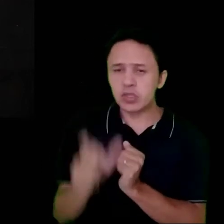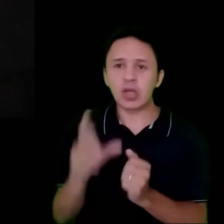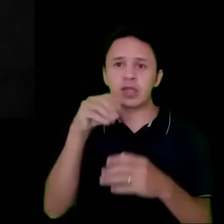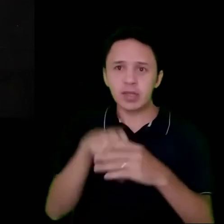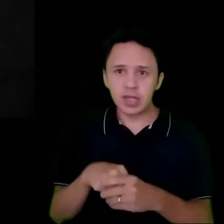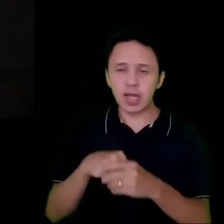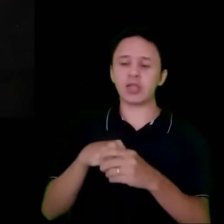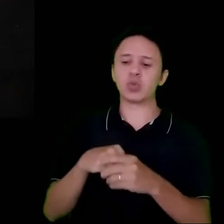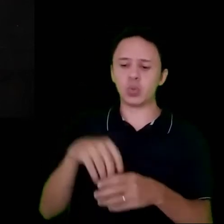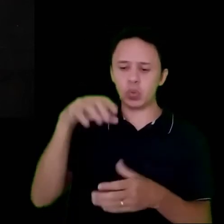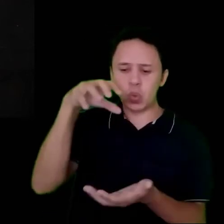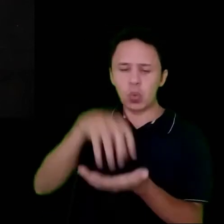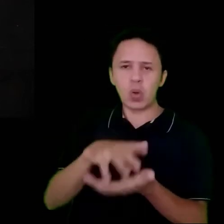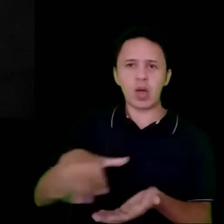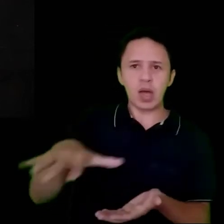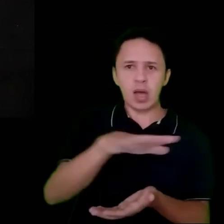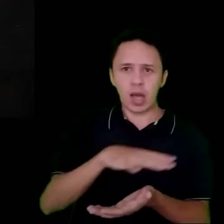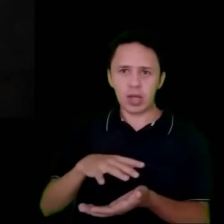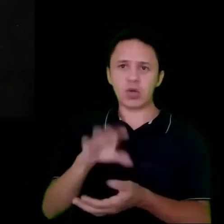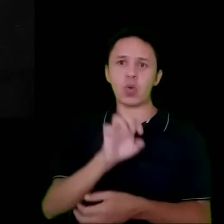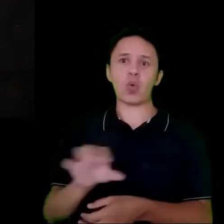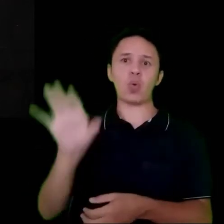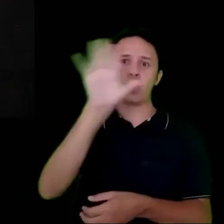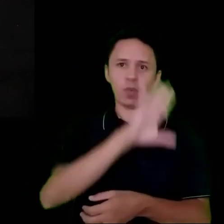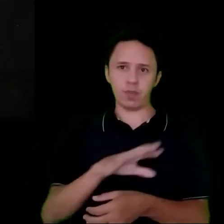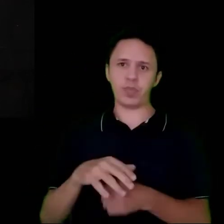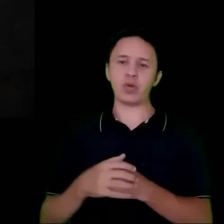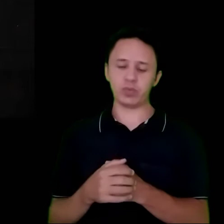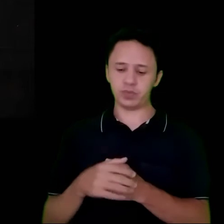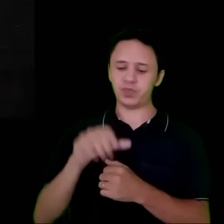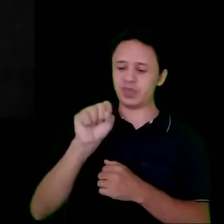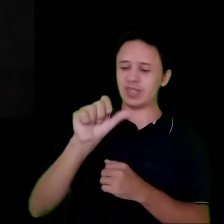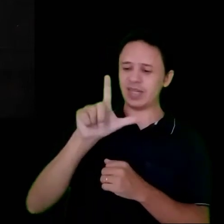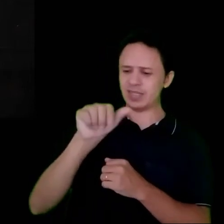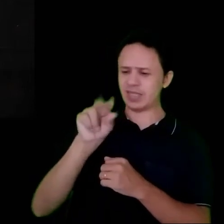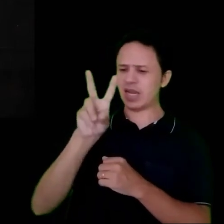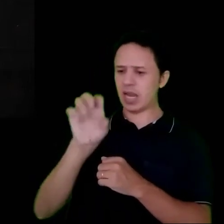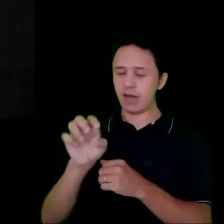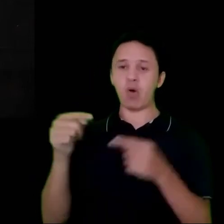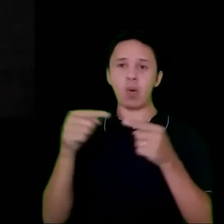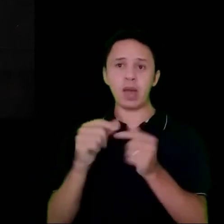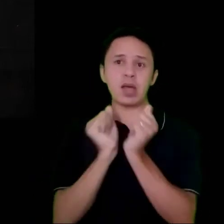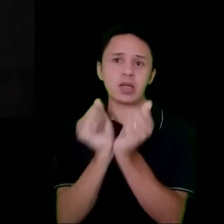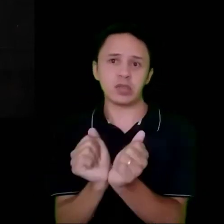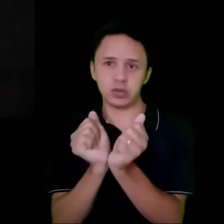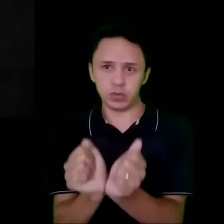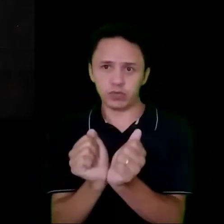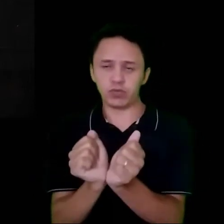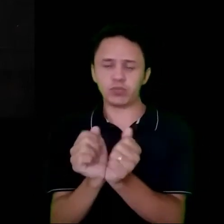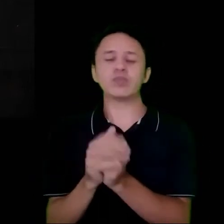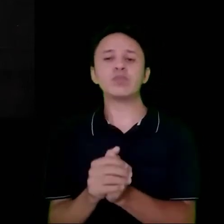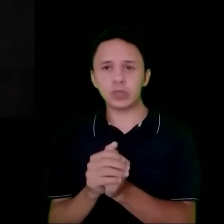pelos reinos europeus. A palavra escravo, assim como a palavra em inglês slave, ambas vêm de referência aos